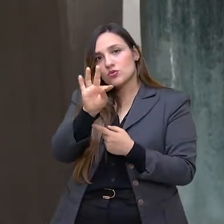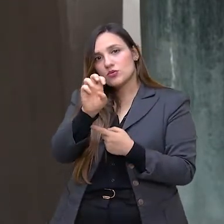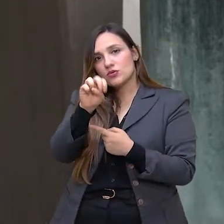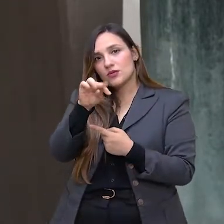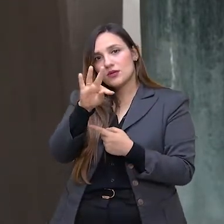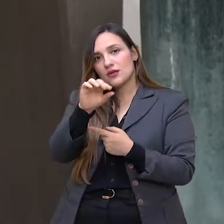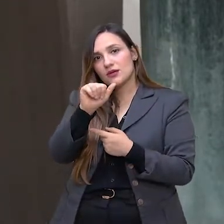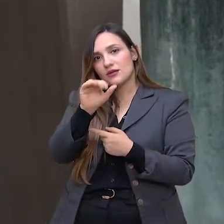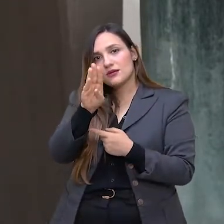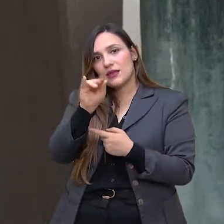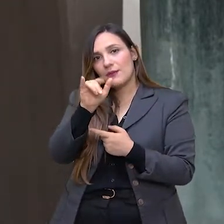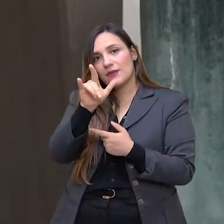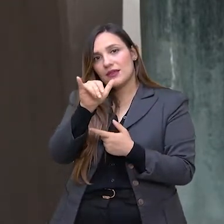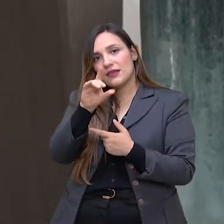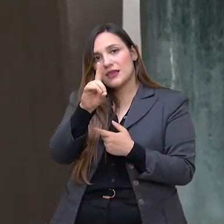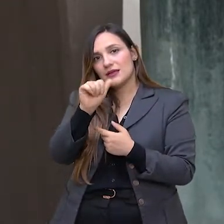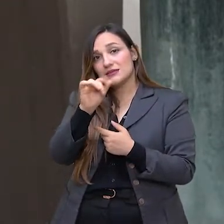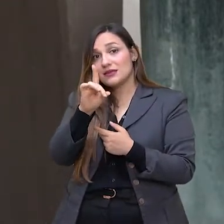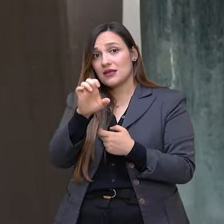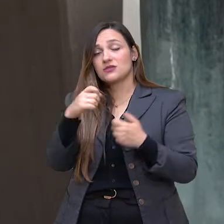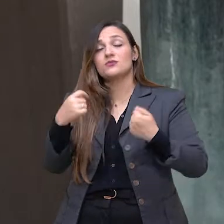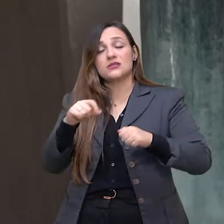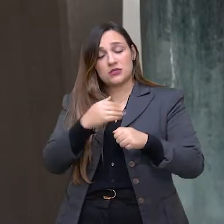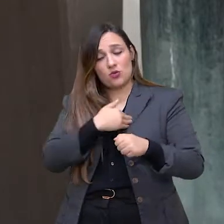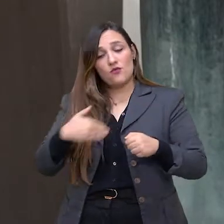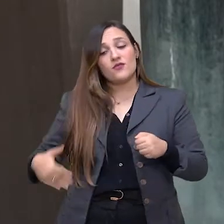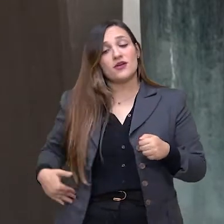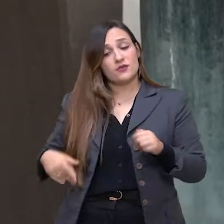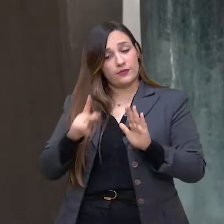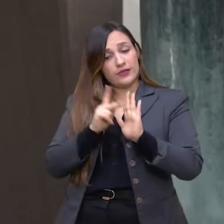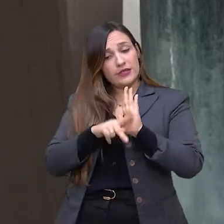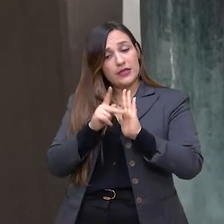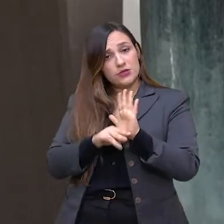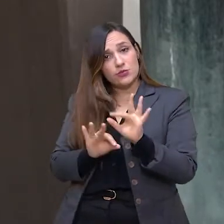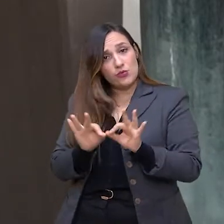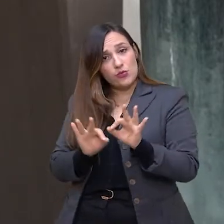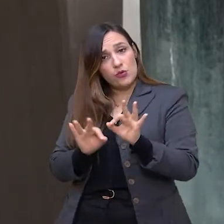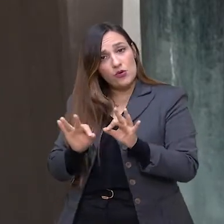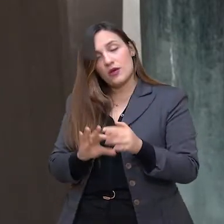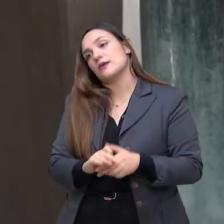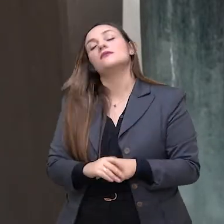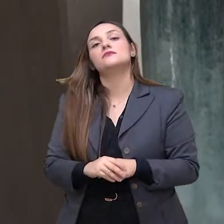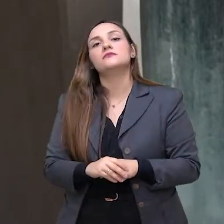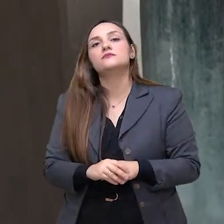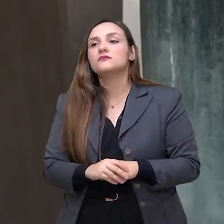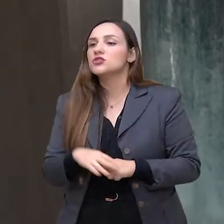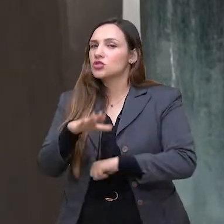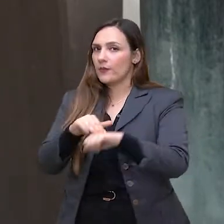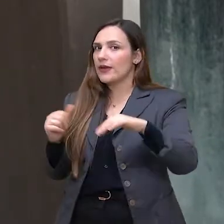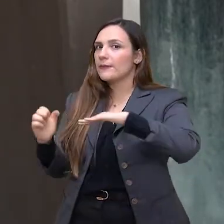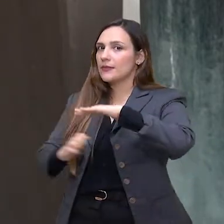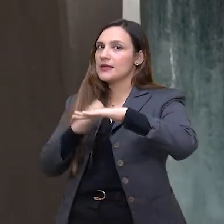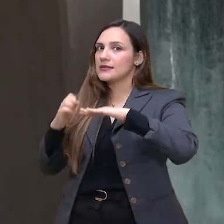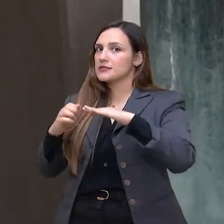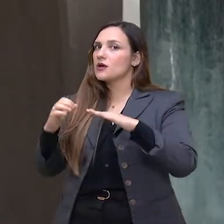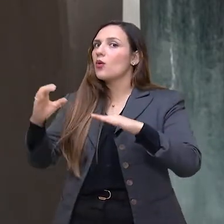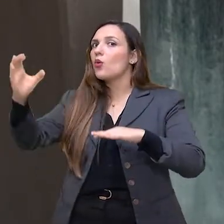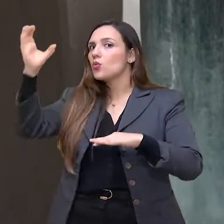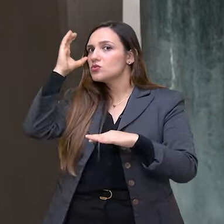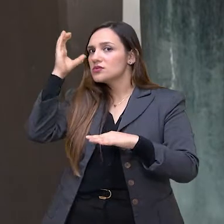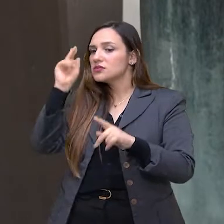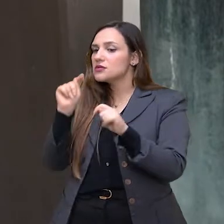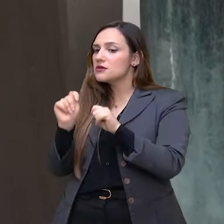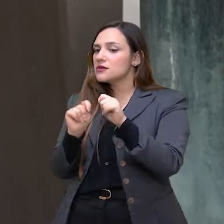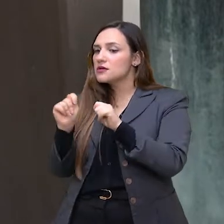um instrumento de governança e planejamento, com foco em ações que promovam contratações